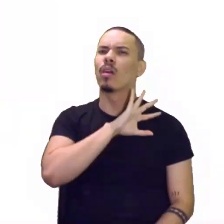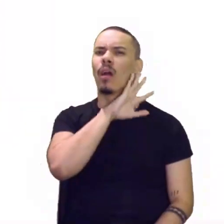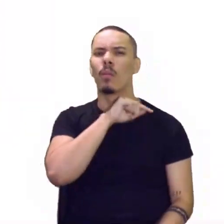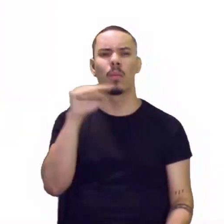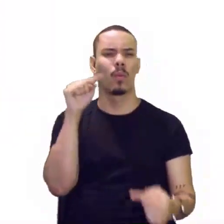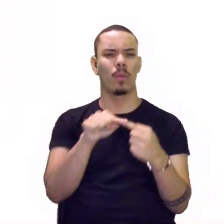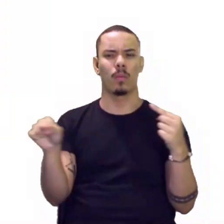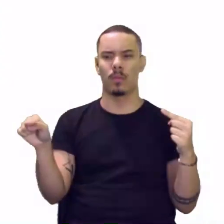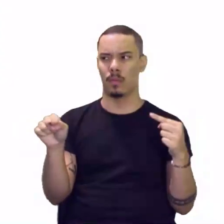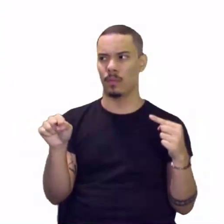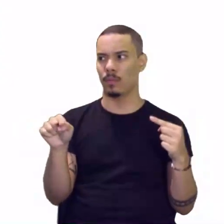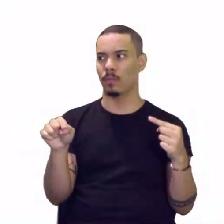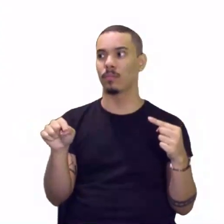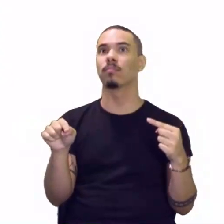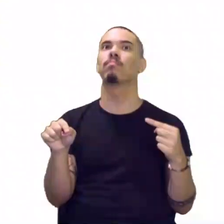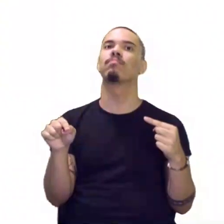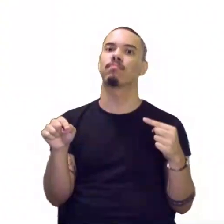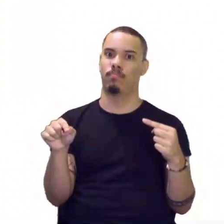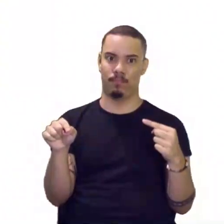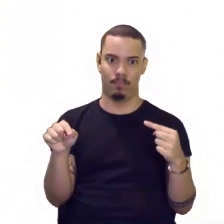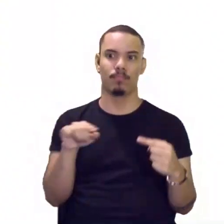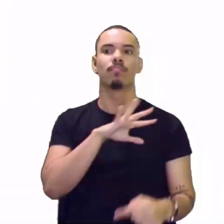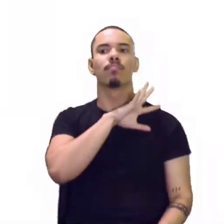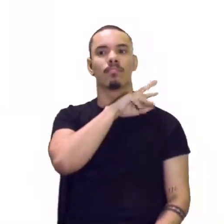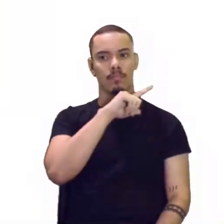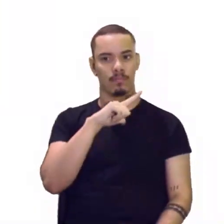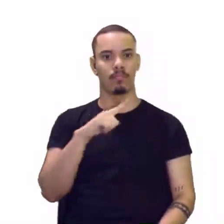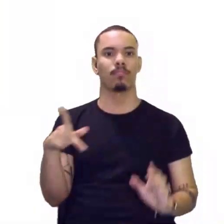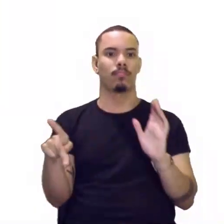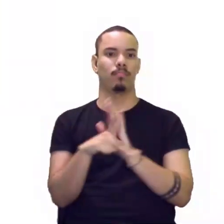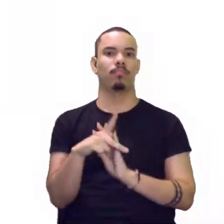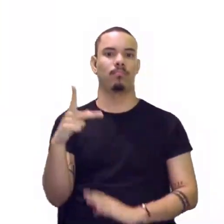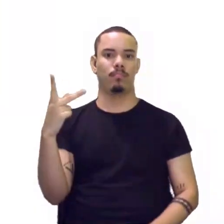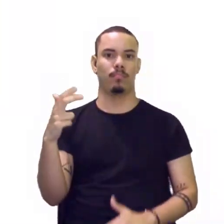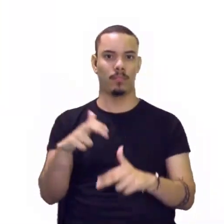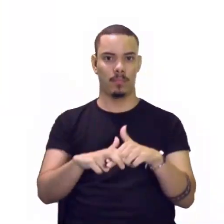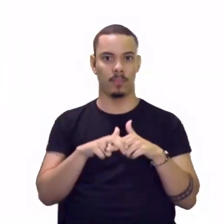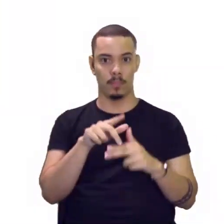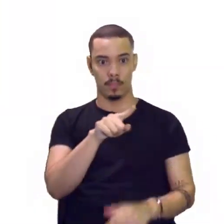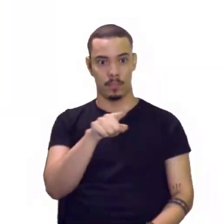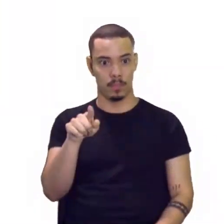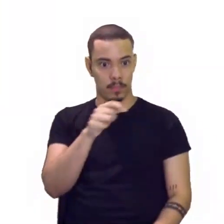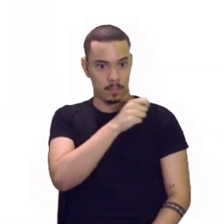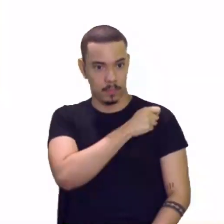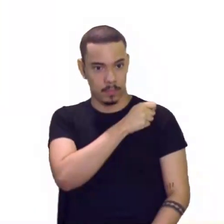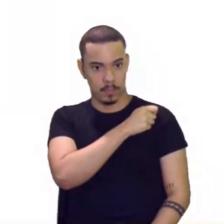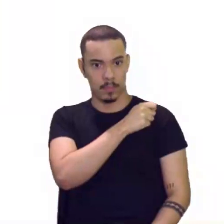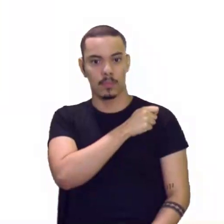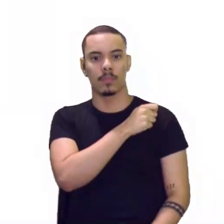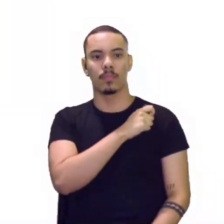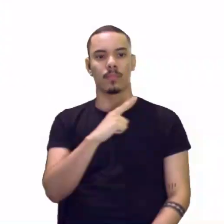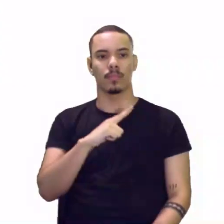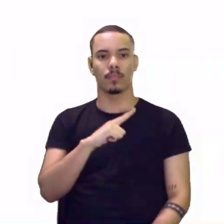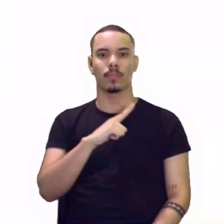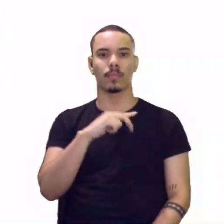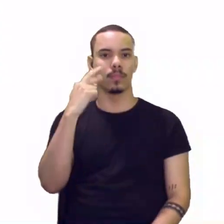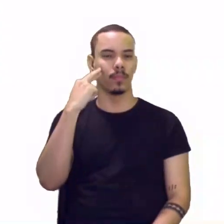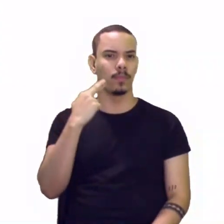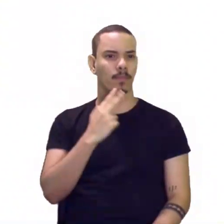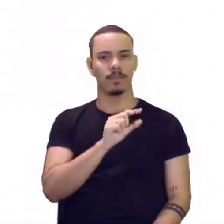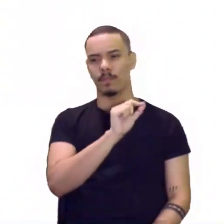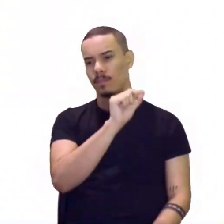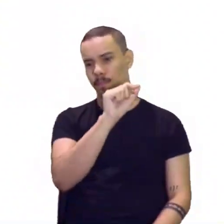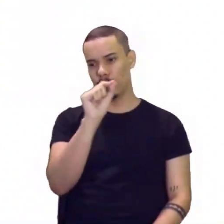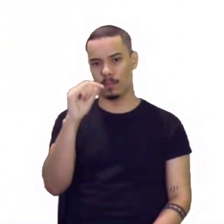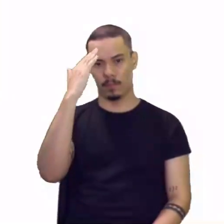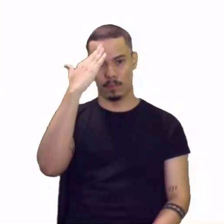com isso? Até o animal tem seu território, Com né? certeza. Então, nossos queridos alunos aí que estão em todos os rincões de Rondônia, sabem, eles